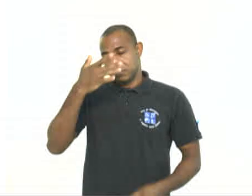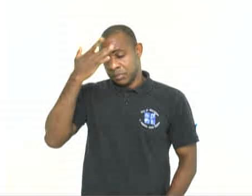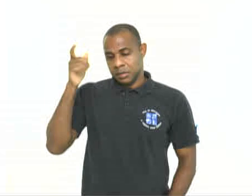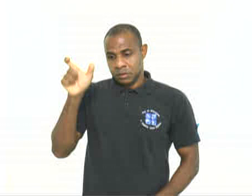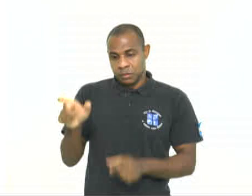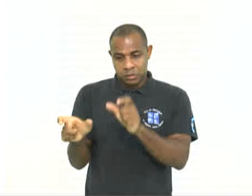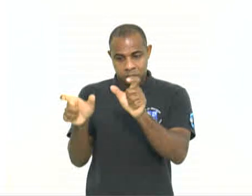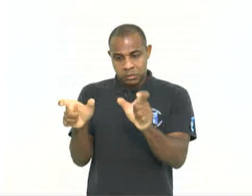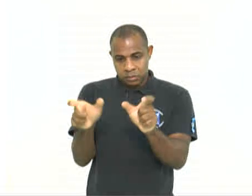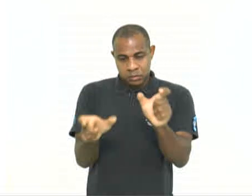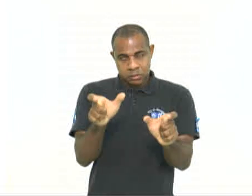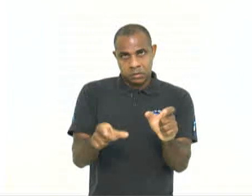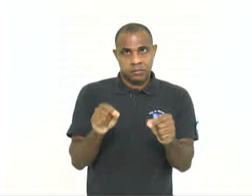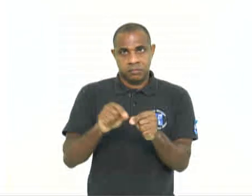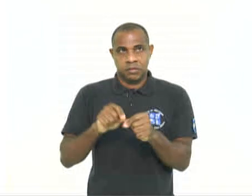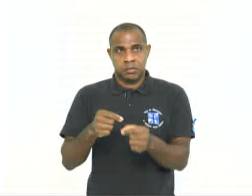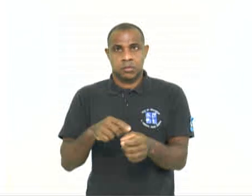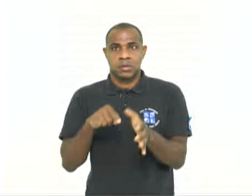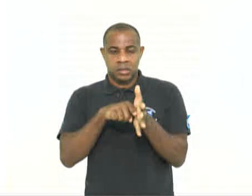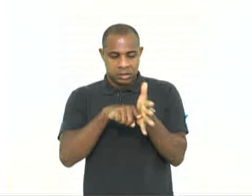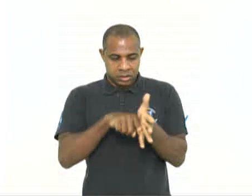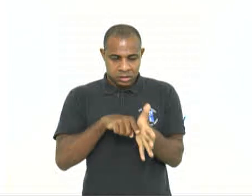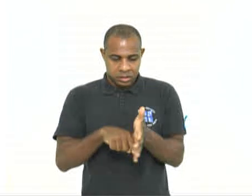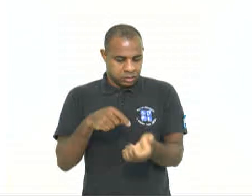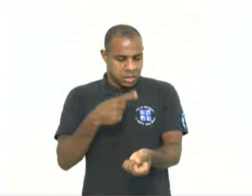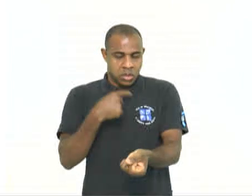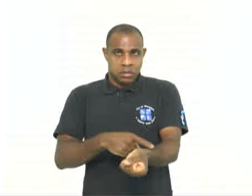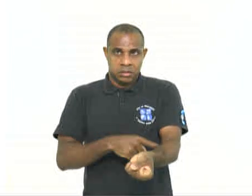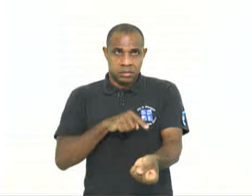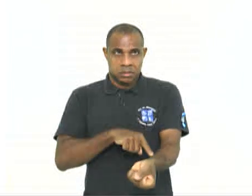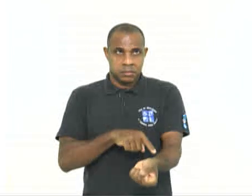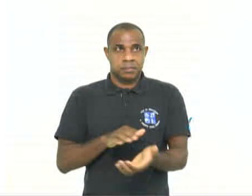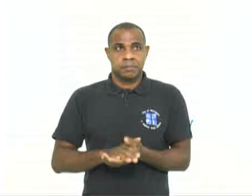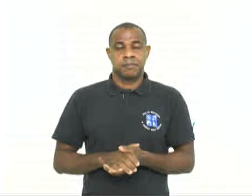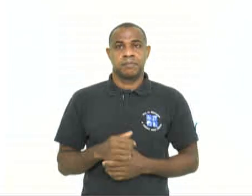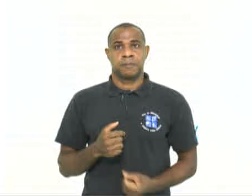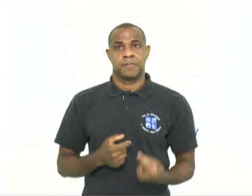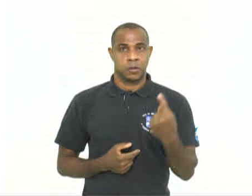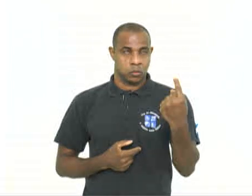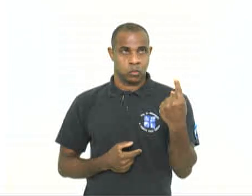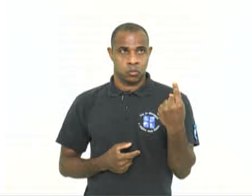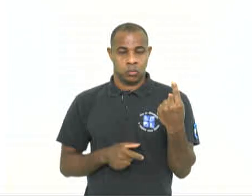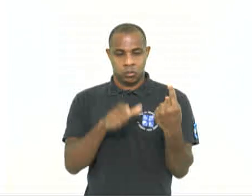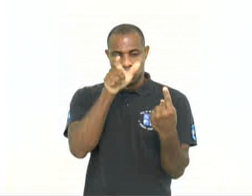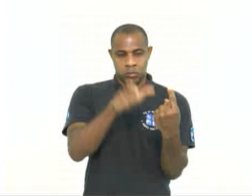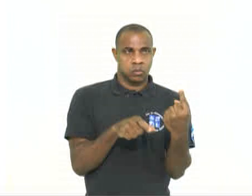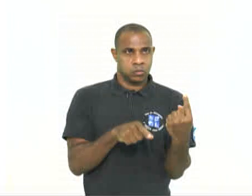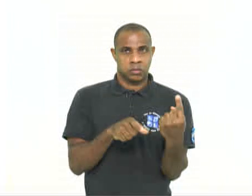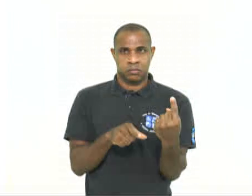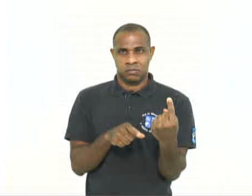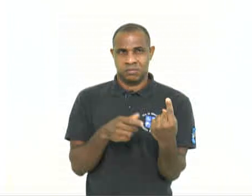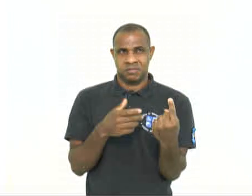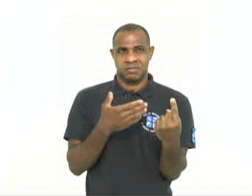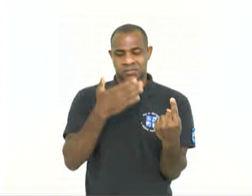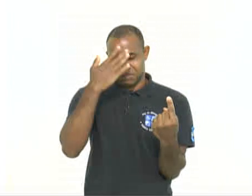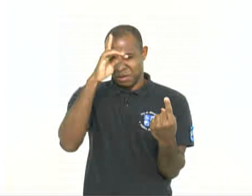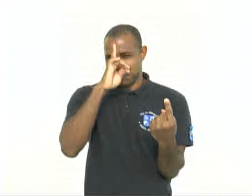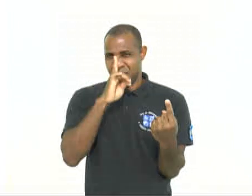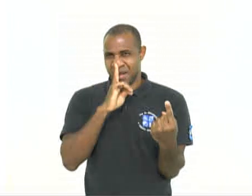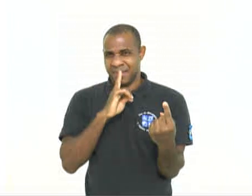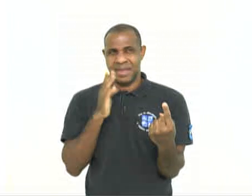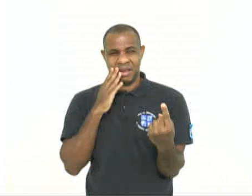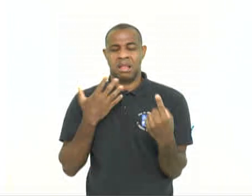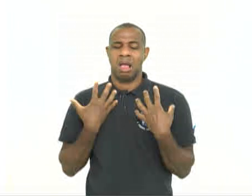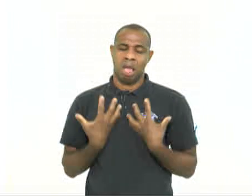análises clínicas para fazer um hemograma, que é um exame de sangue. Beleza. Paciente 1 estava bastante pálido, apresentava cansaço constante.